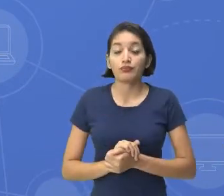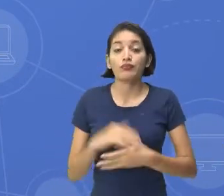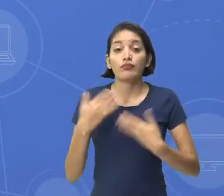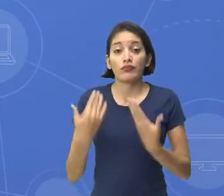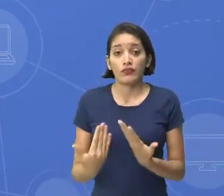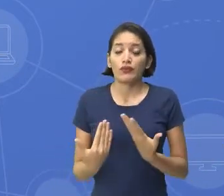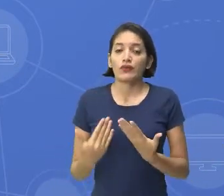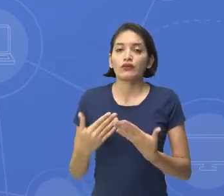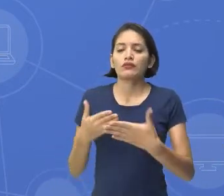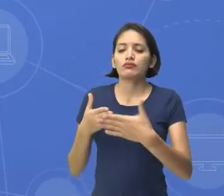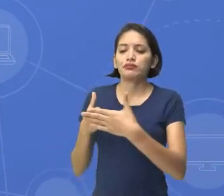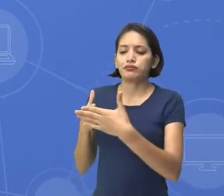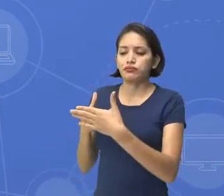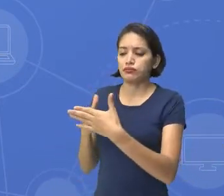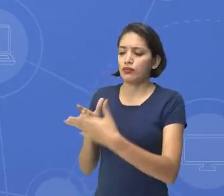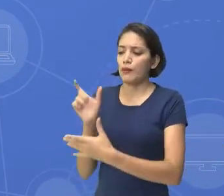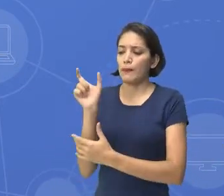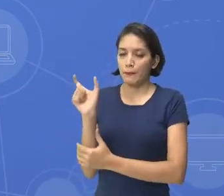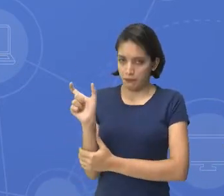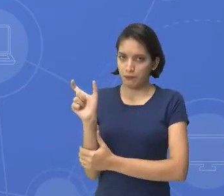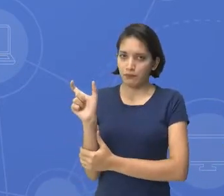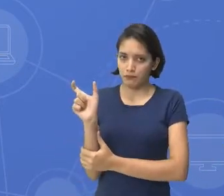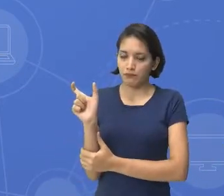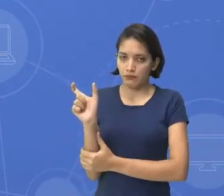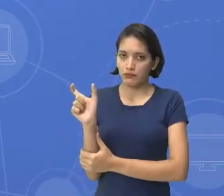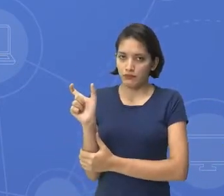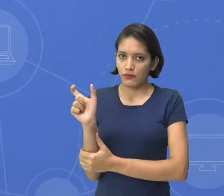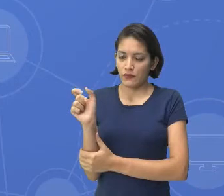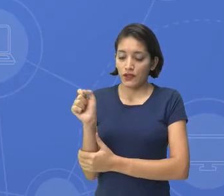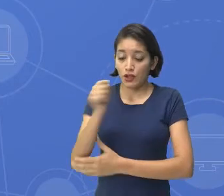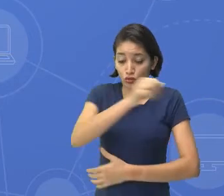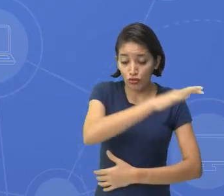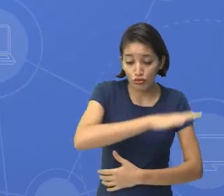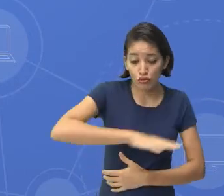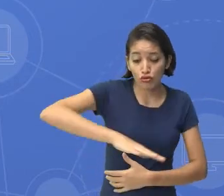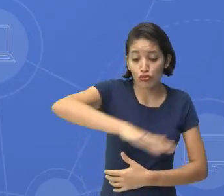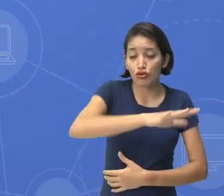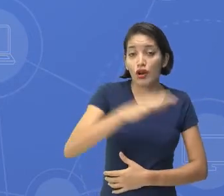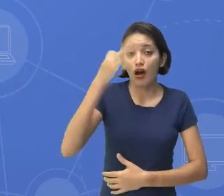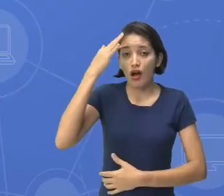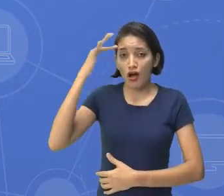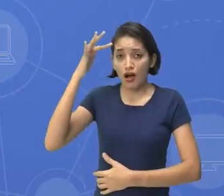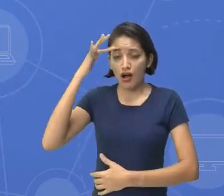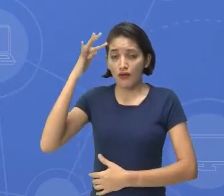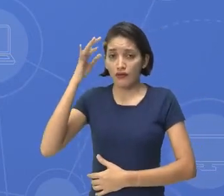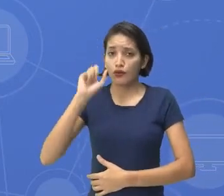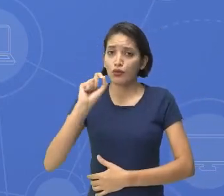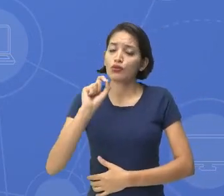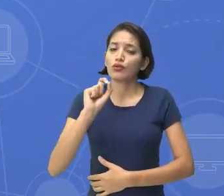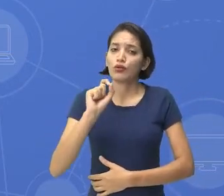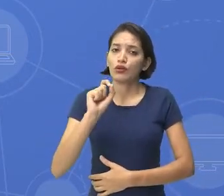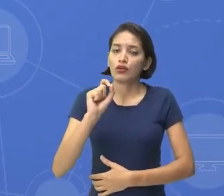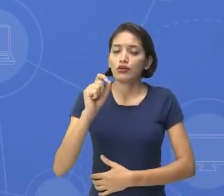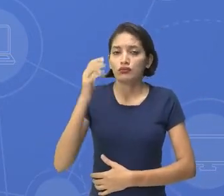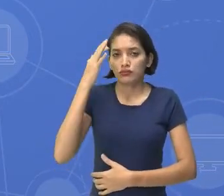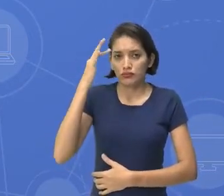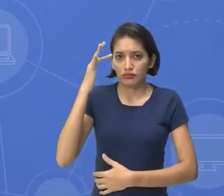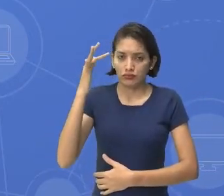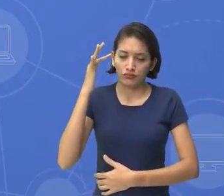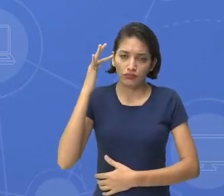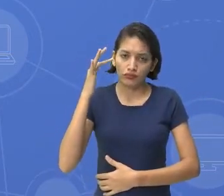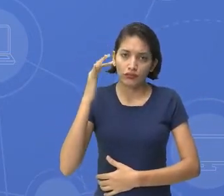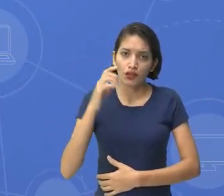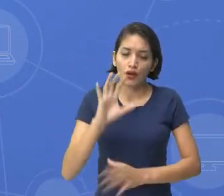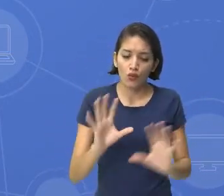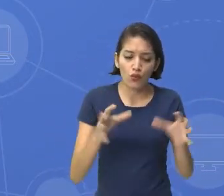sentido restrito da palavra, no sentido amplo da palavra, a filosofia é esse conjunto, a ideologia é esse conjunto